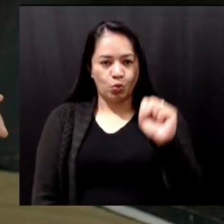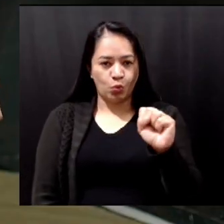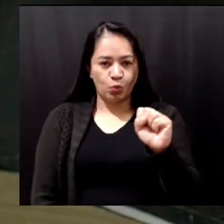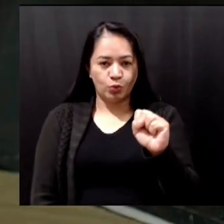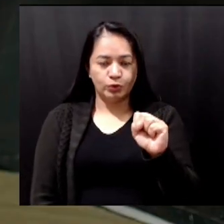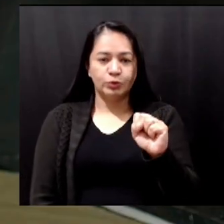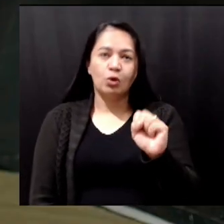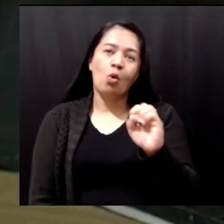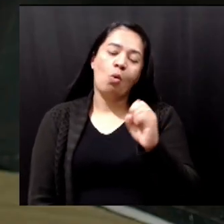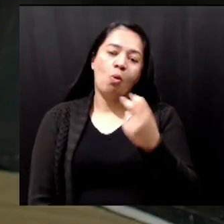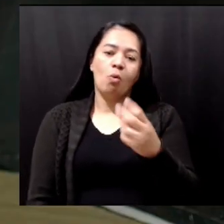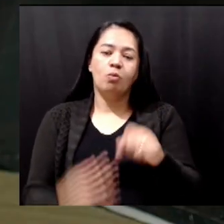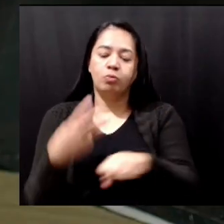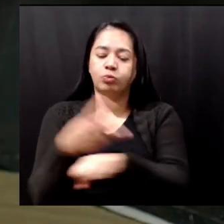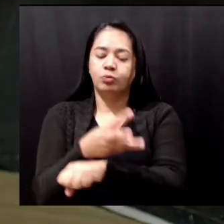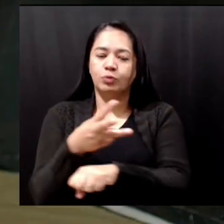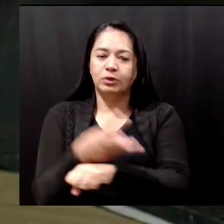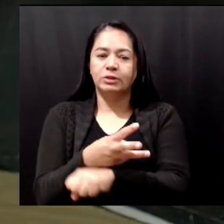Indec, que é o